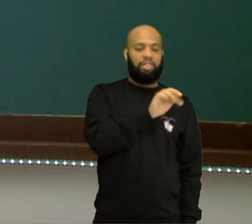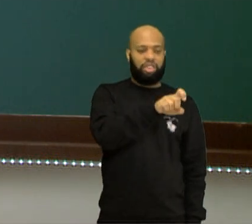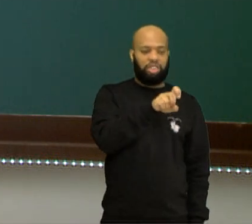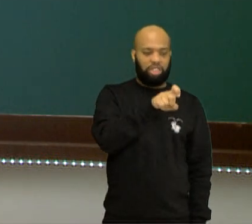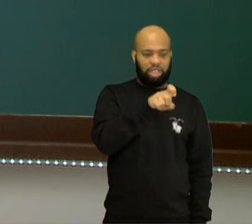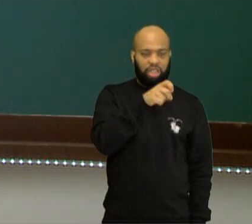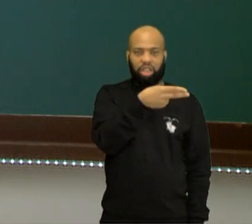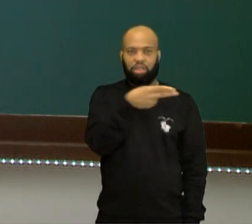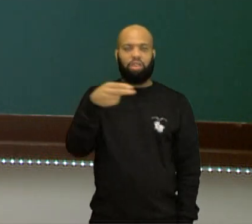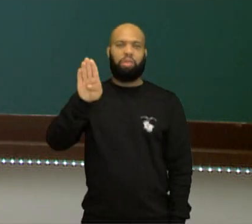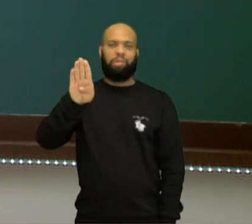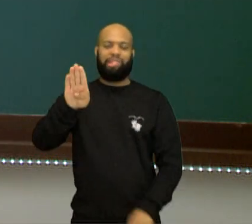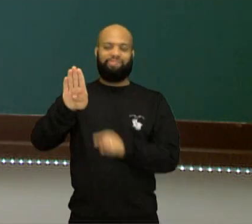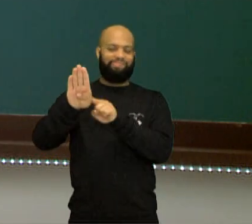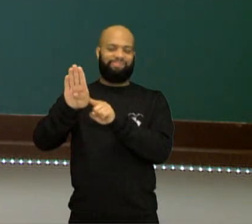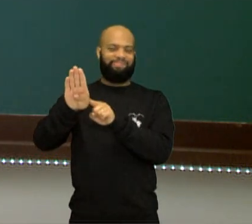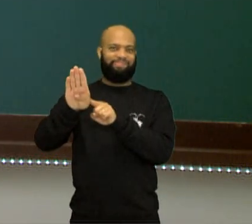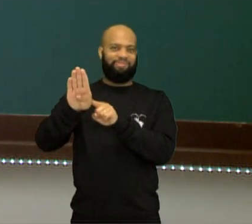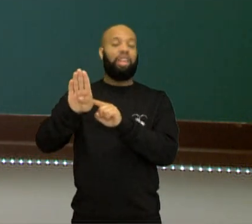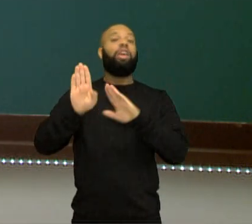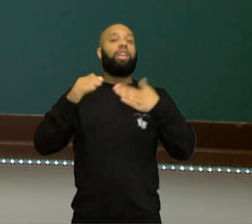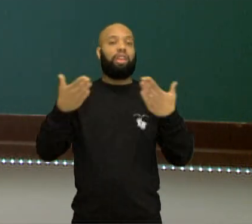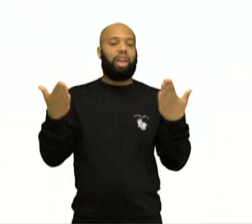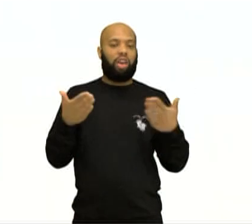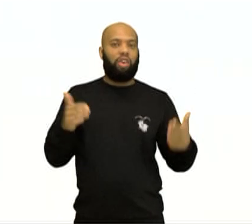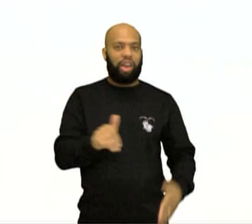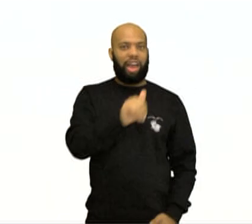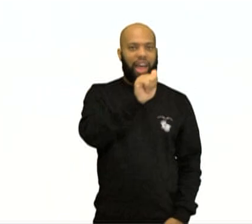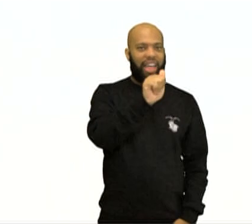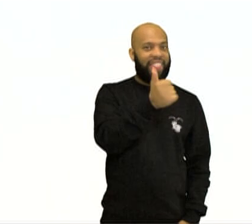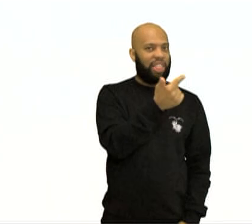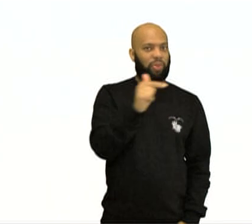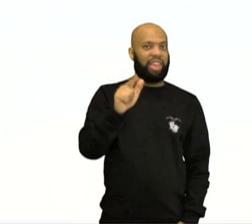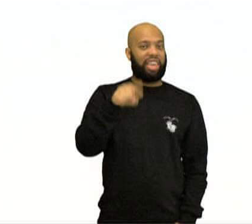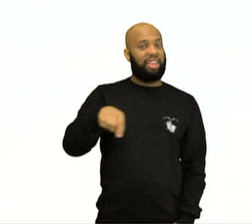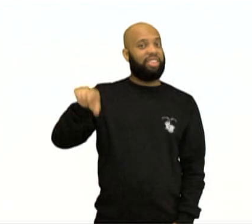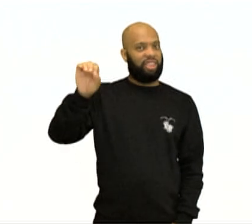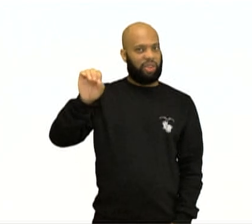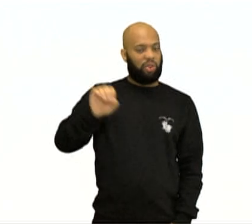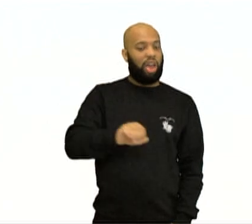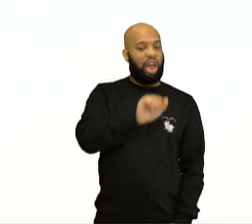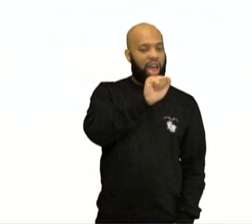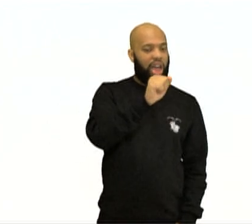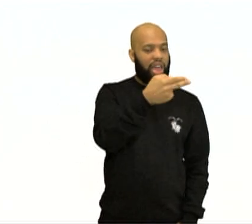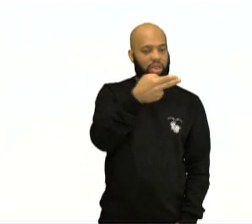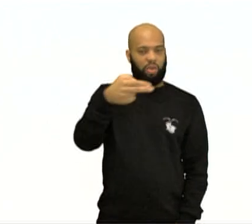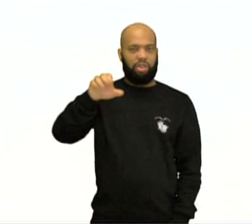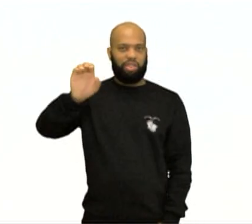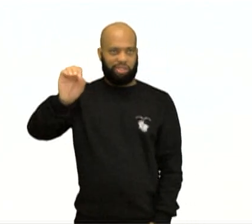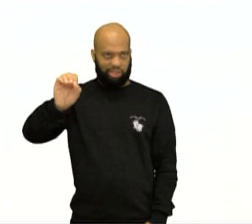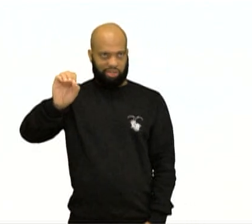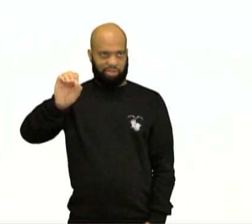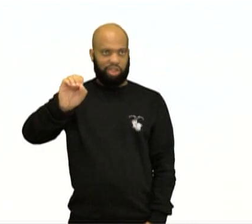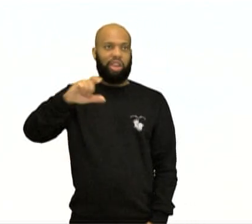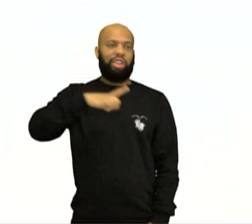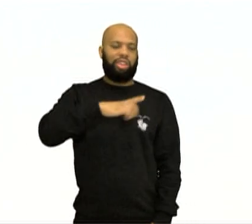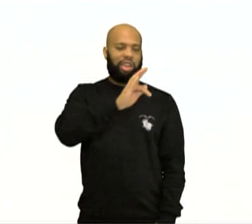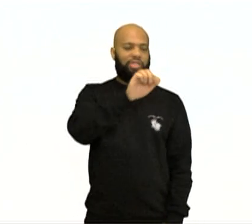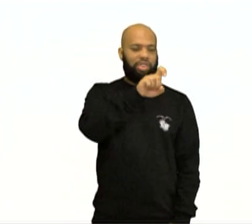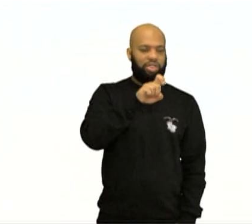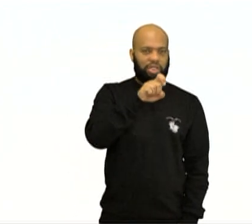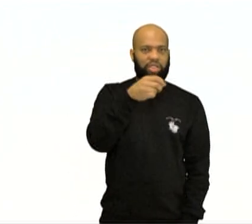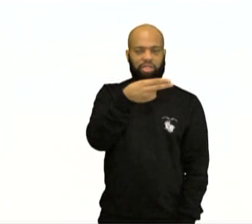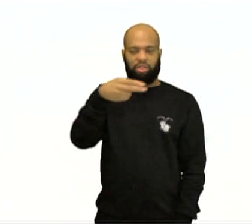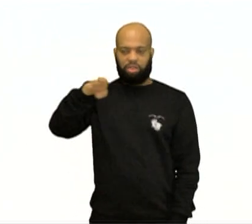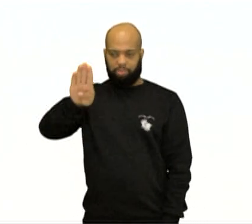a b. E nesse caso, o a ele é igual a zero. Tá? O a sendo igual a zero, nós temos f de x igual